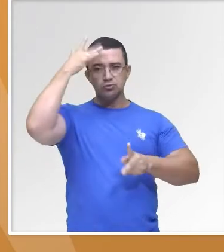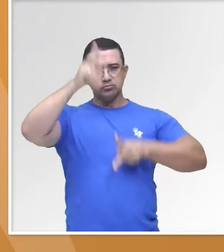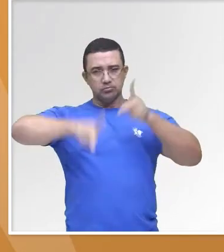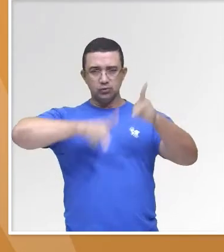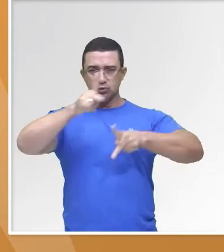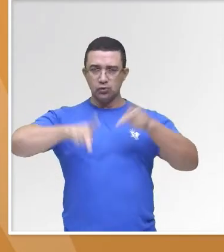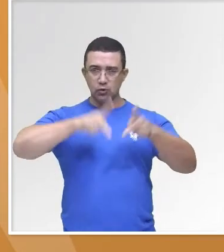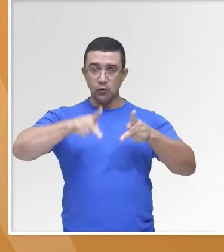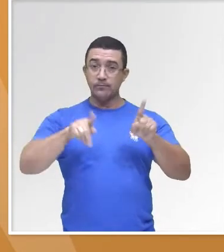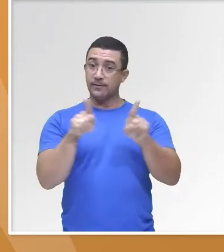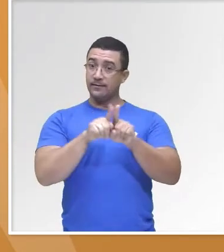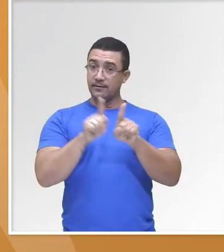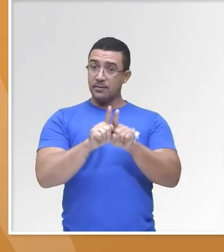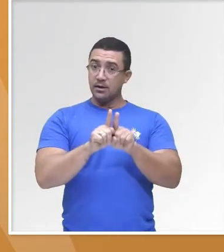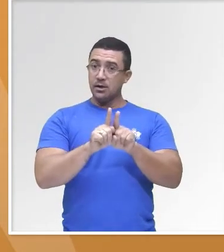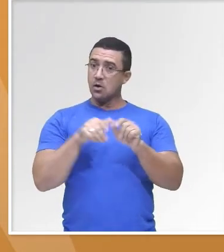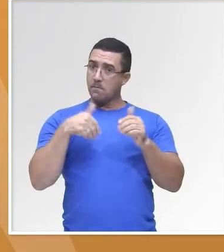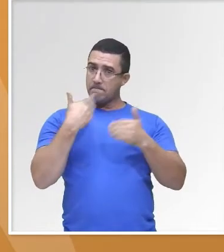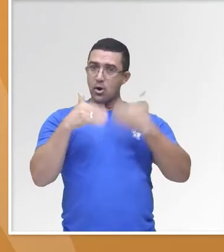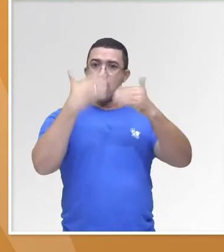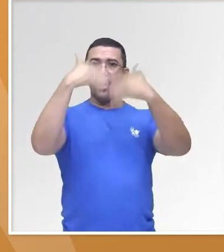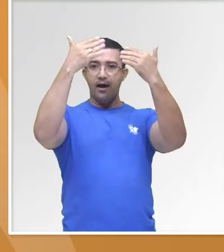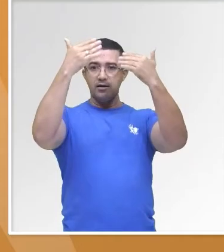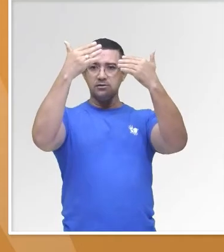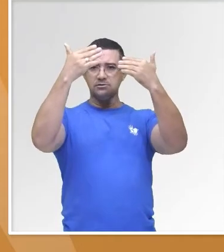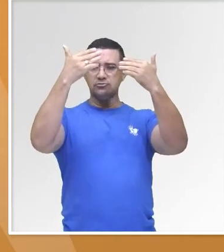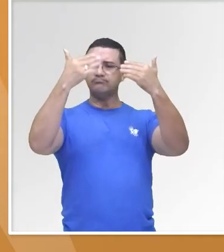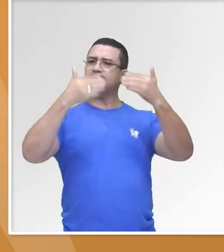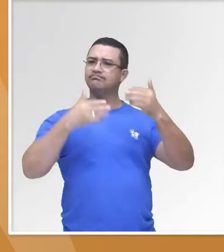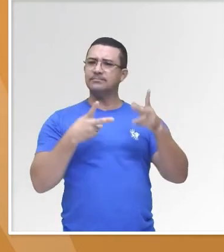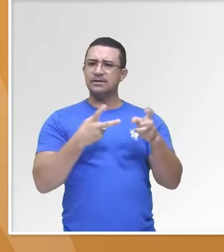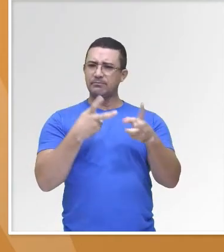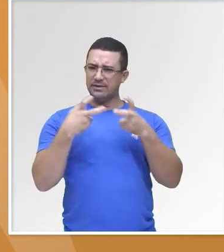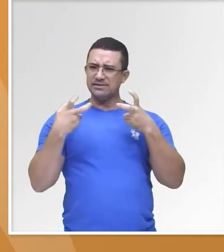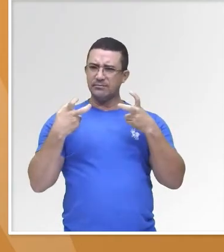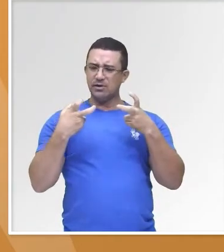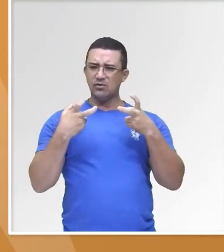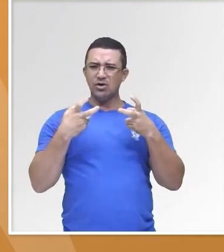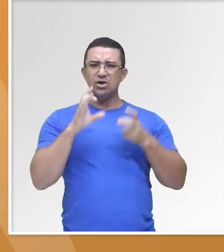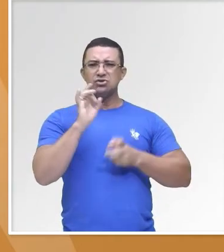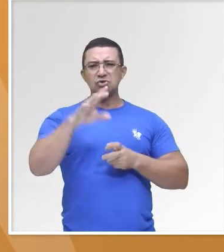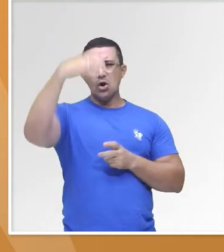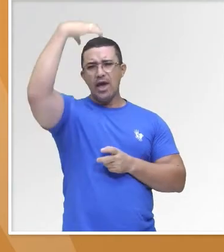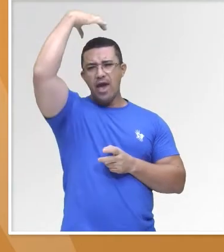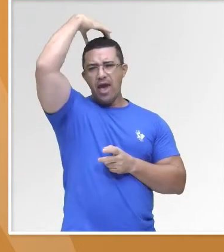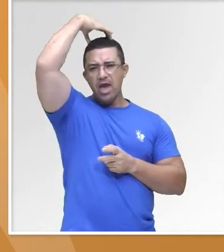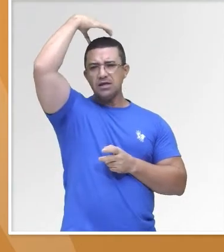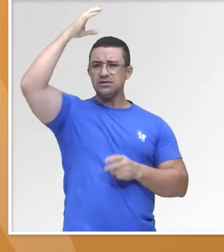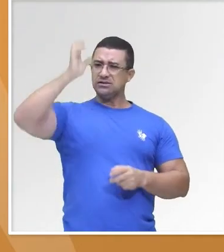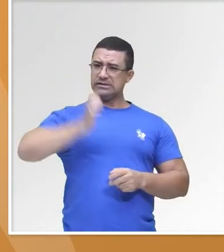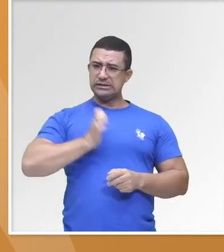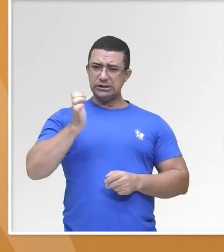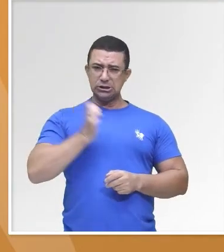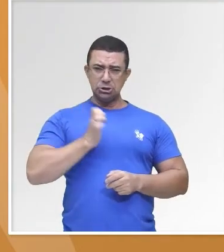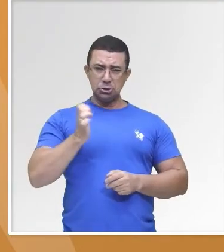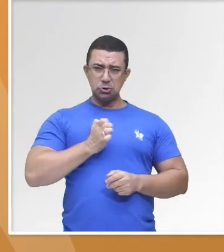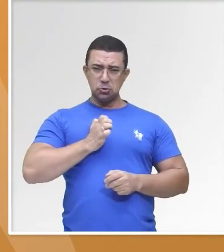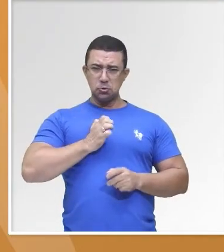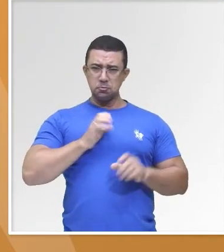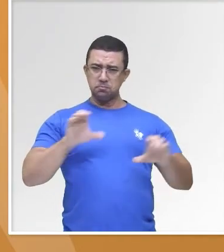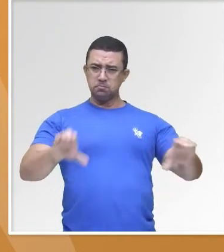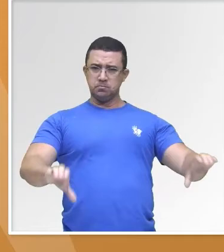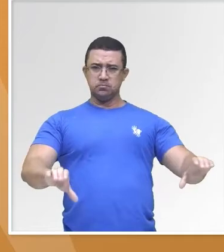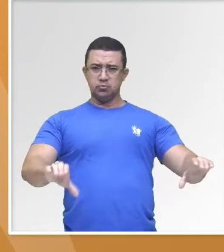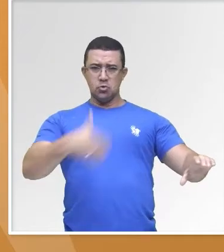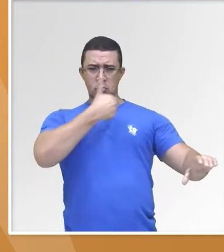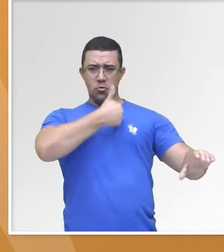o progresso. Então, eles começaram a perceber que não adiantava o rei enriquecer, ser soberano no seu